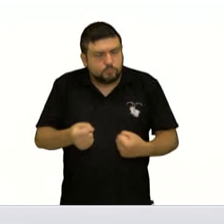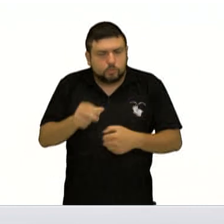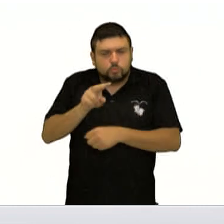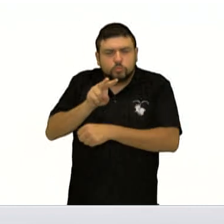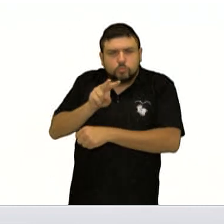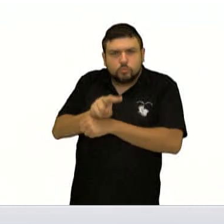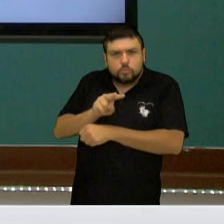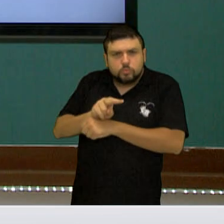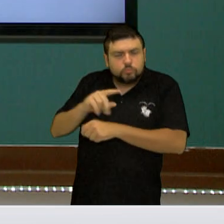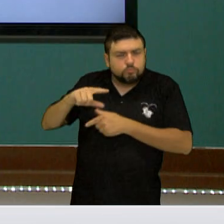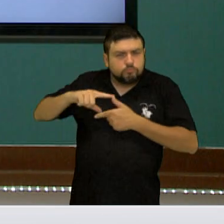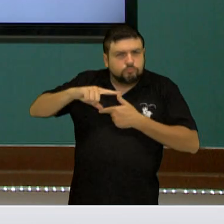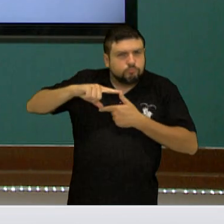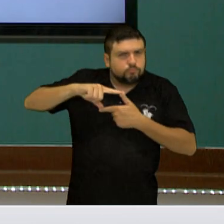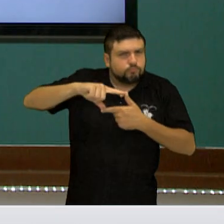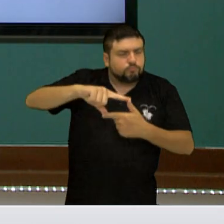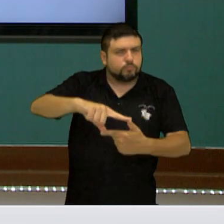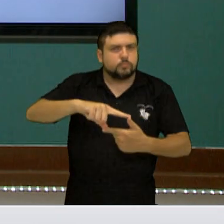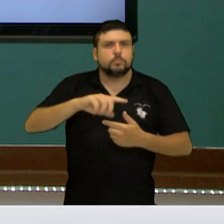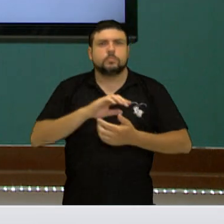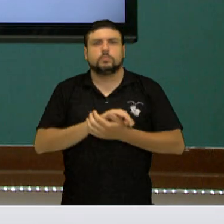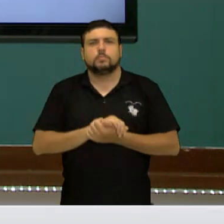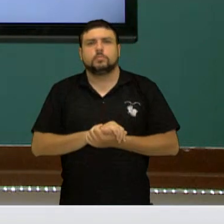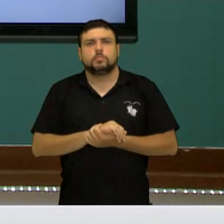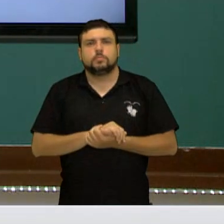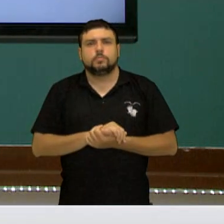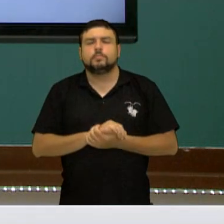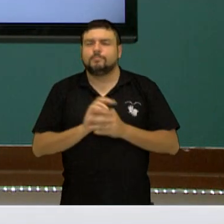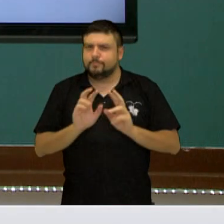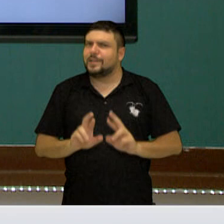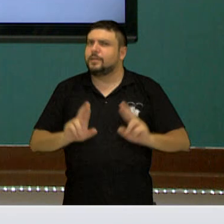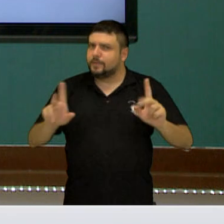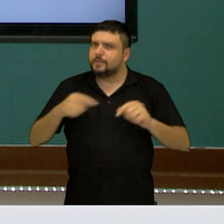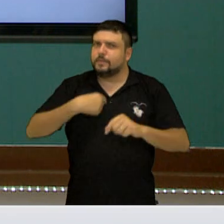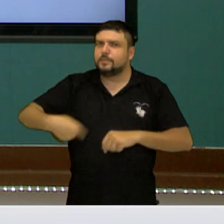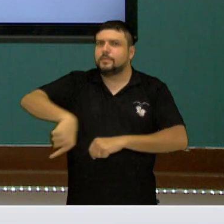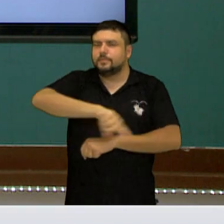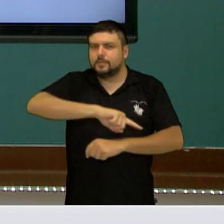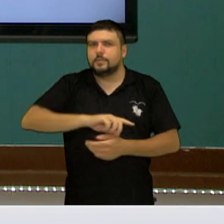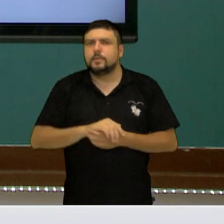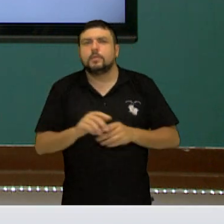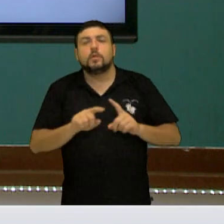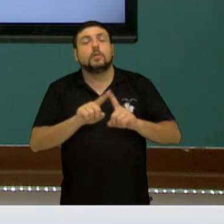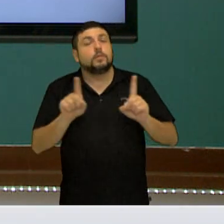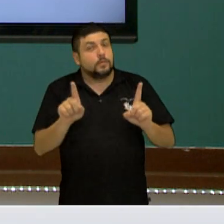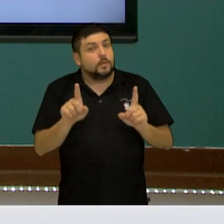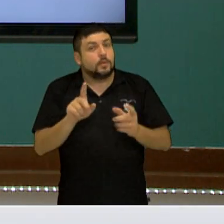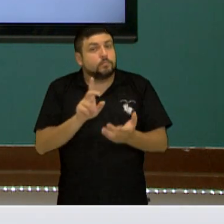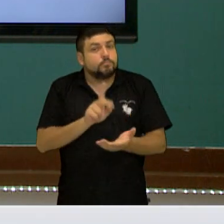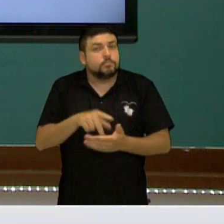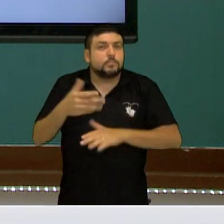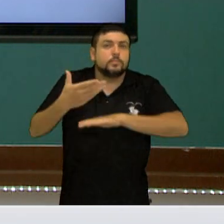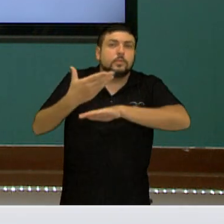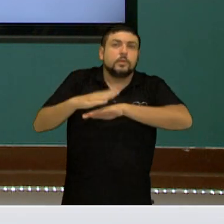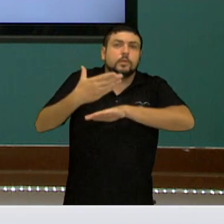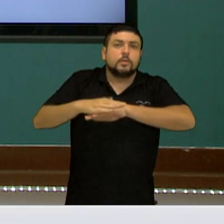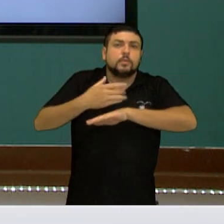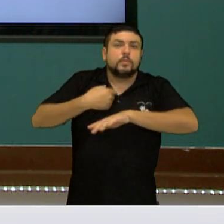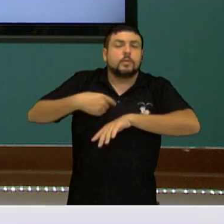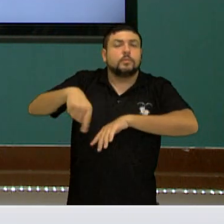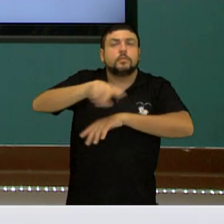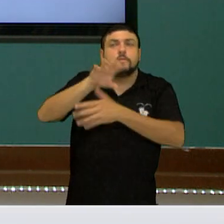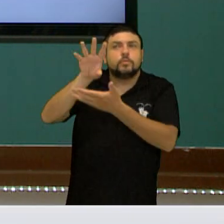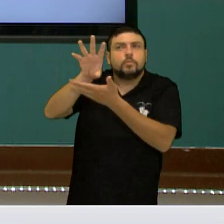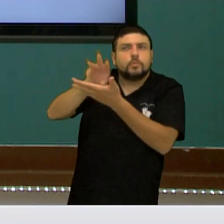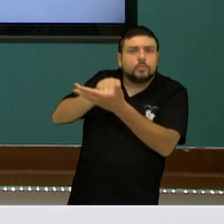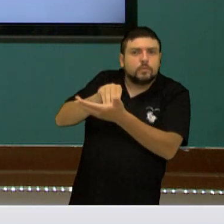e manter. Olha que interessante. Bem diferente do nosso, né? Mas é uma prática que podemos adotar. O não